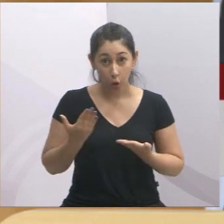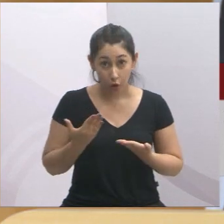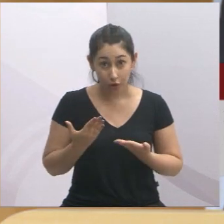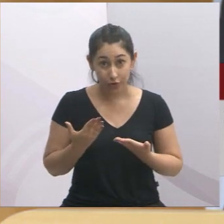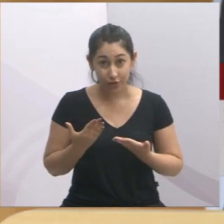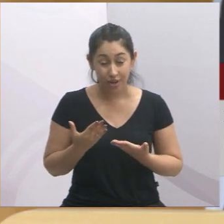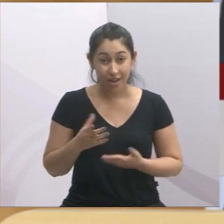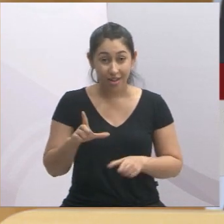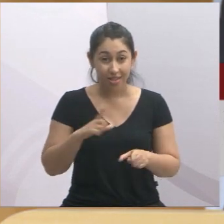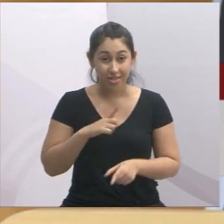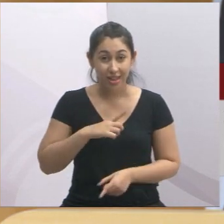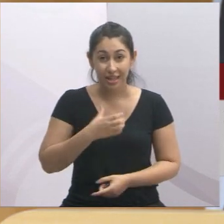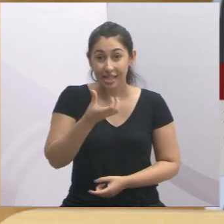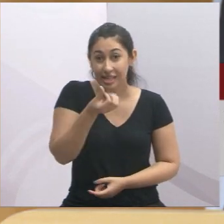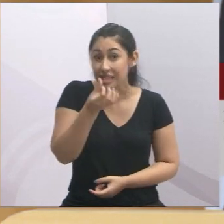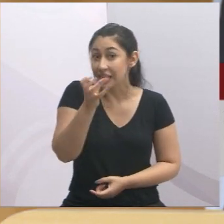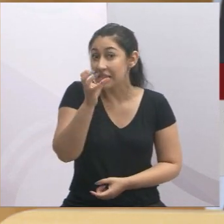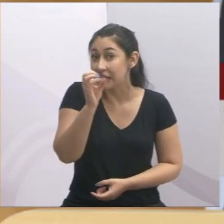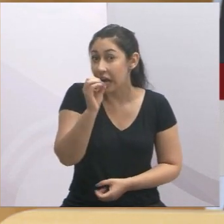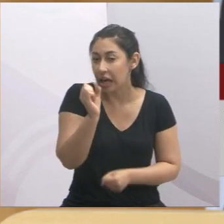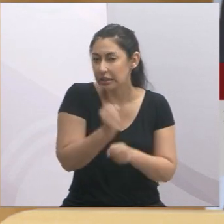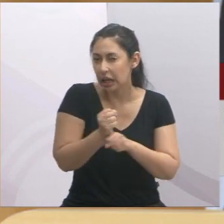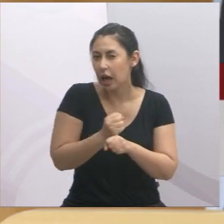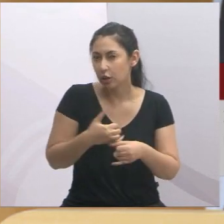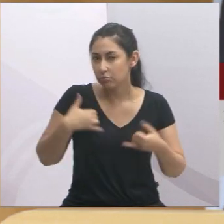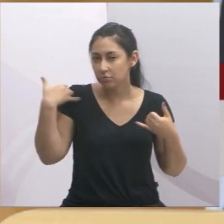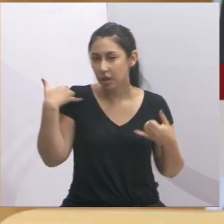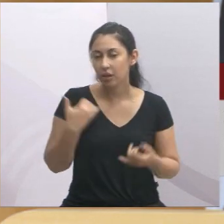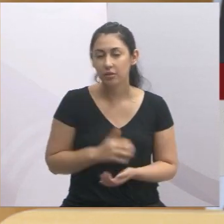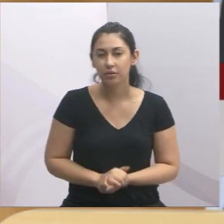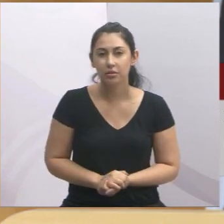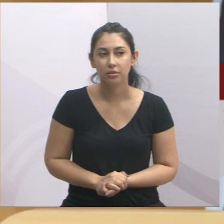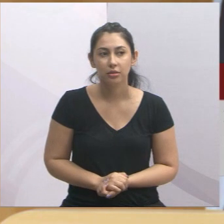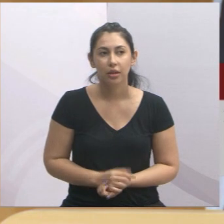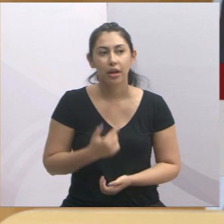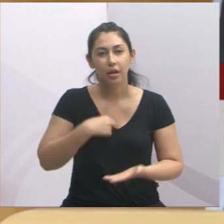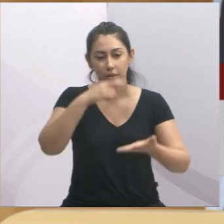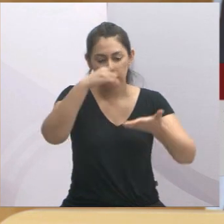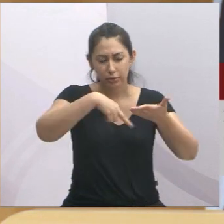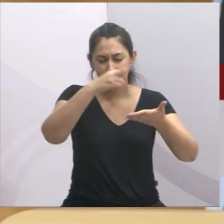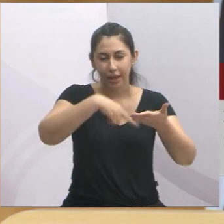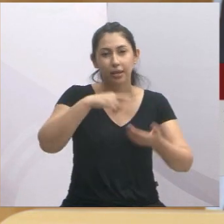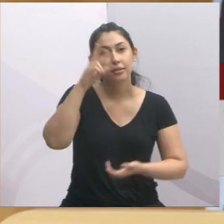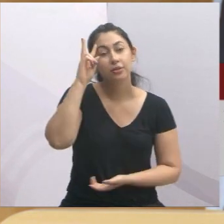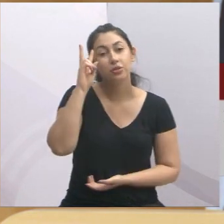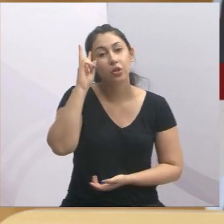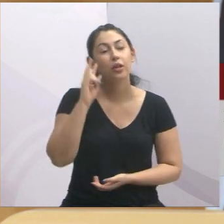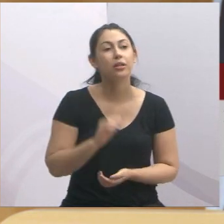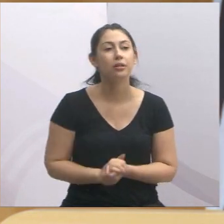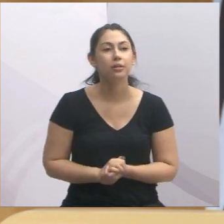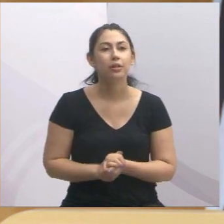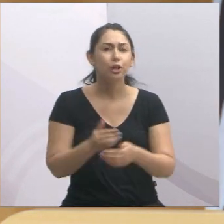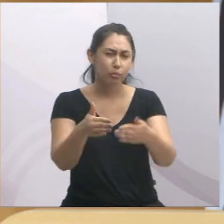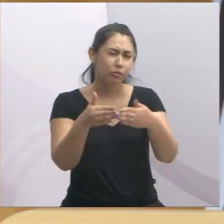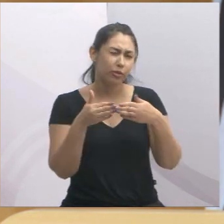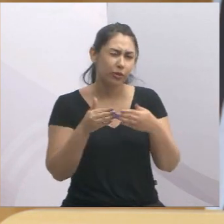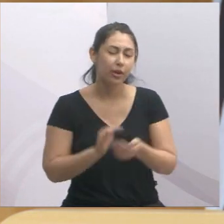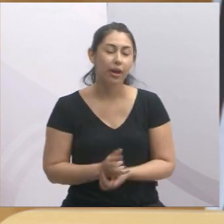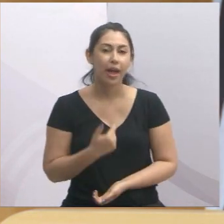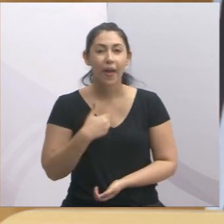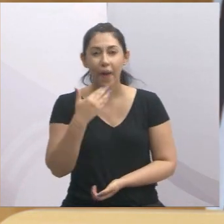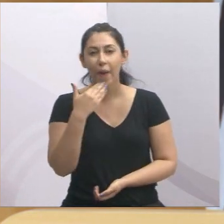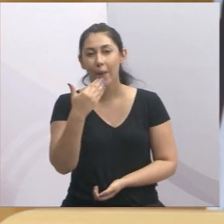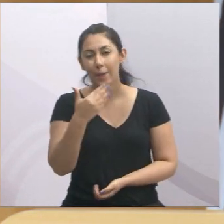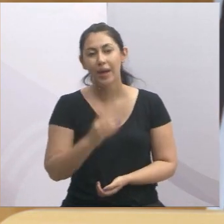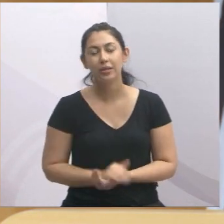completa 60 anos de existência na cidade. Enquanto eu leio a história, por gentileza, eu peço à